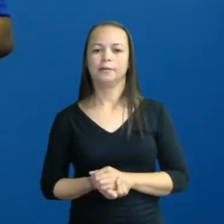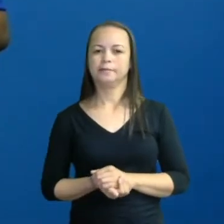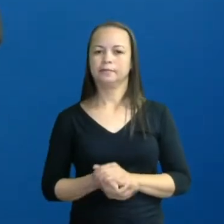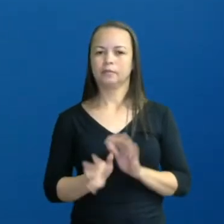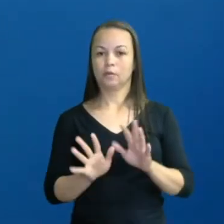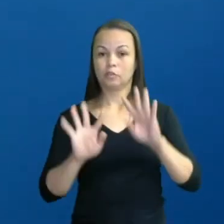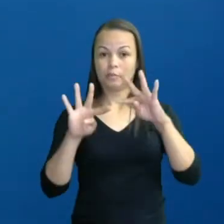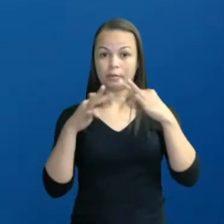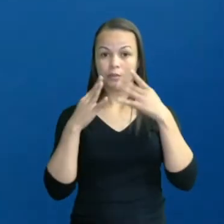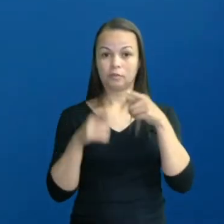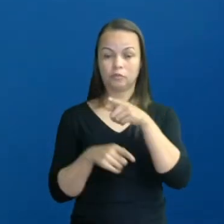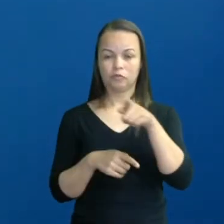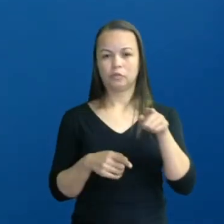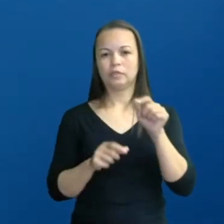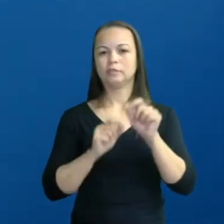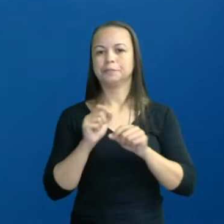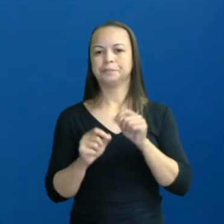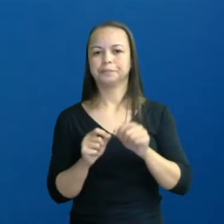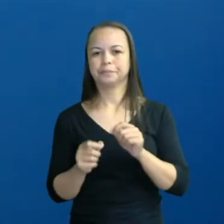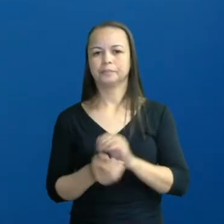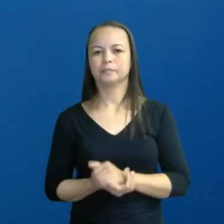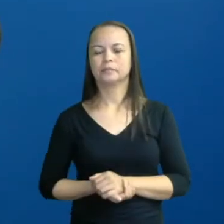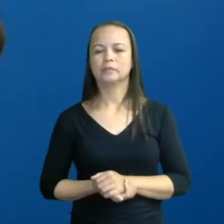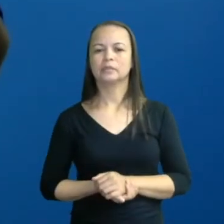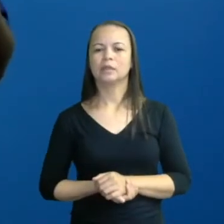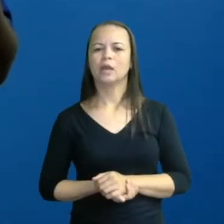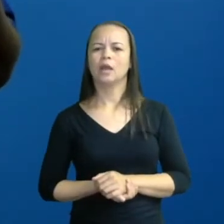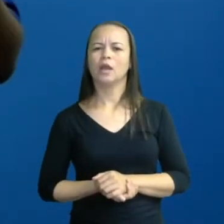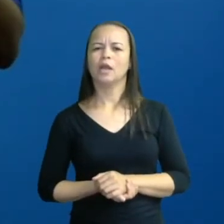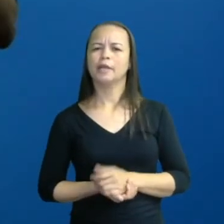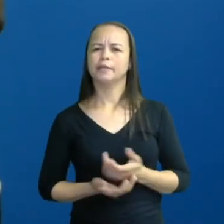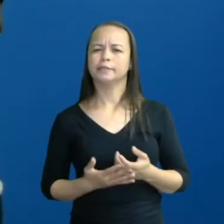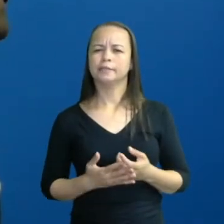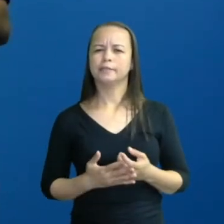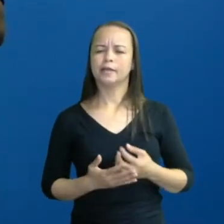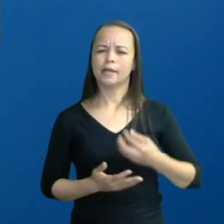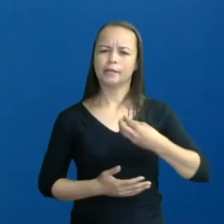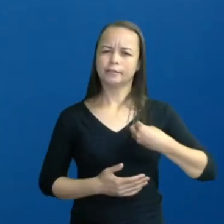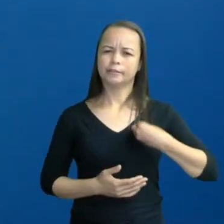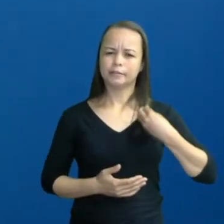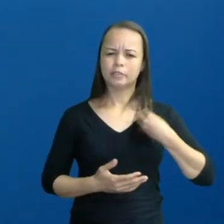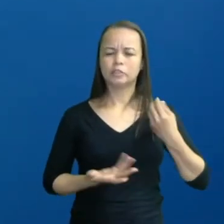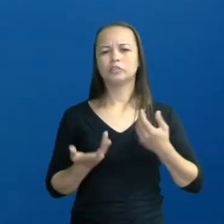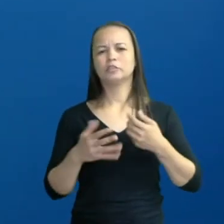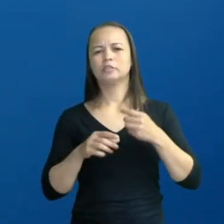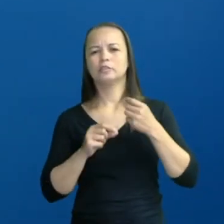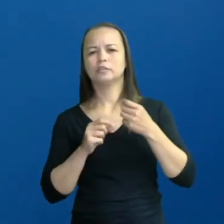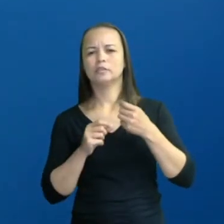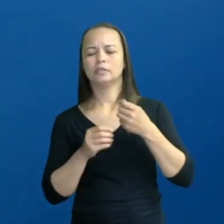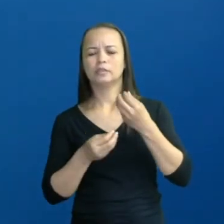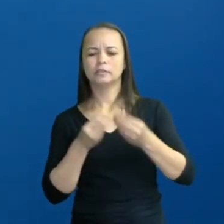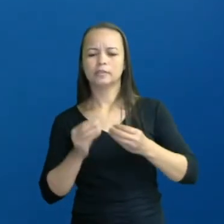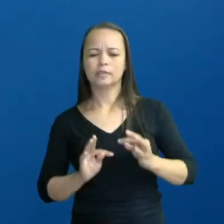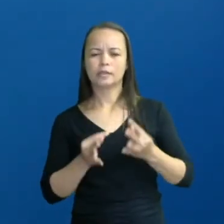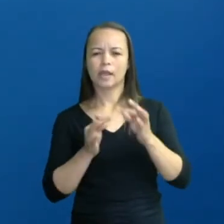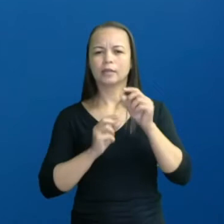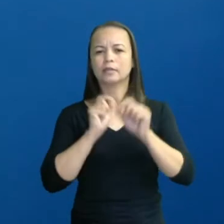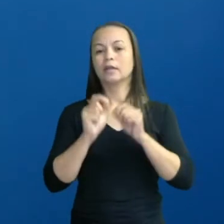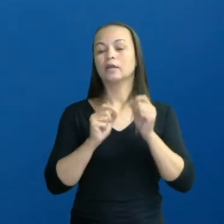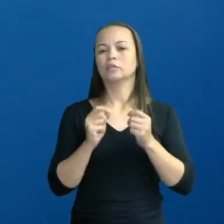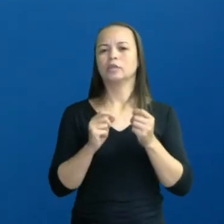só, quero chamar a atenção para vocês. Existem técnicas, né? Pessoas que estudam o solo que conseguem